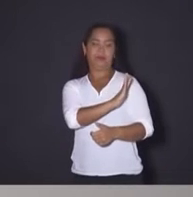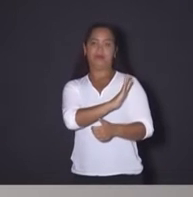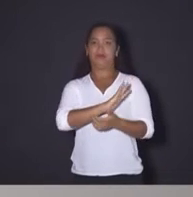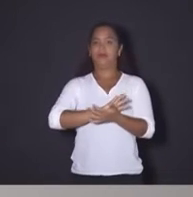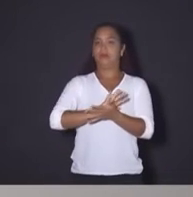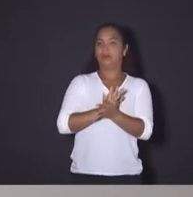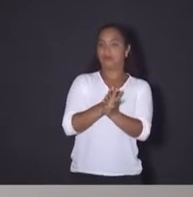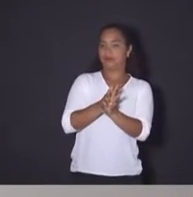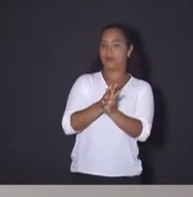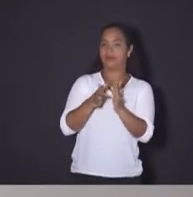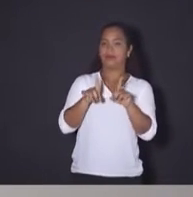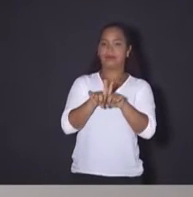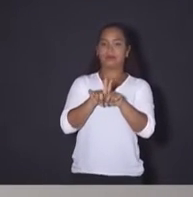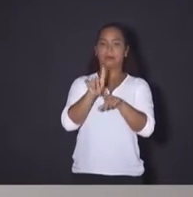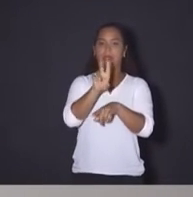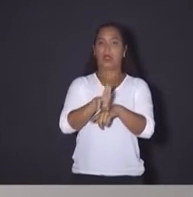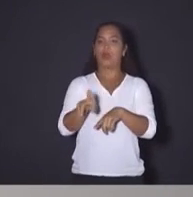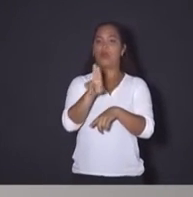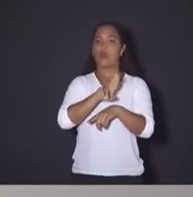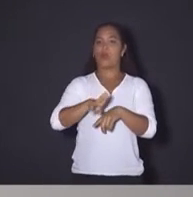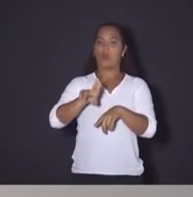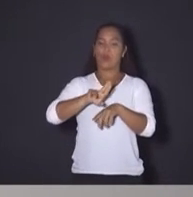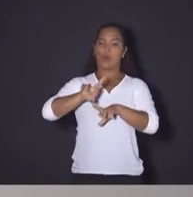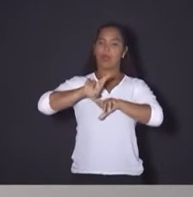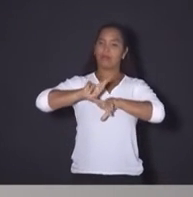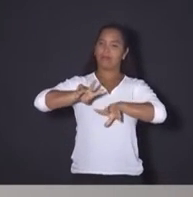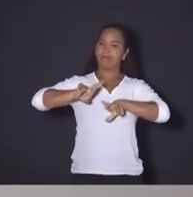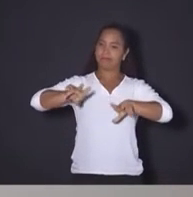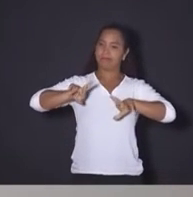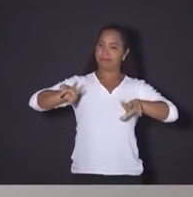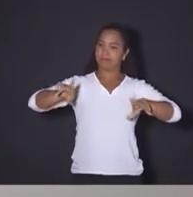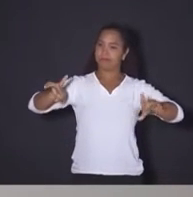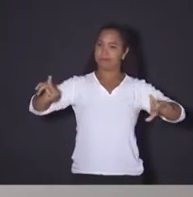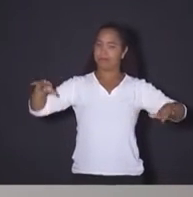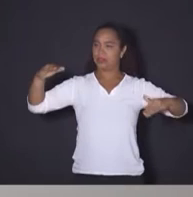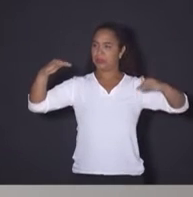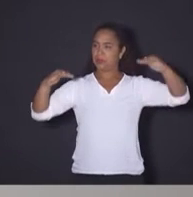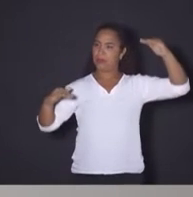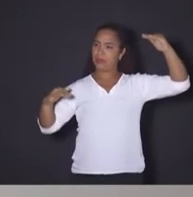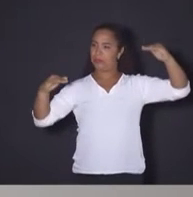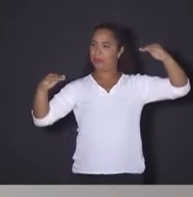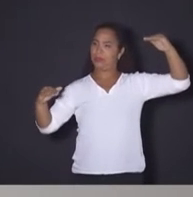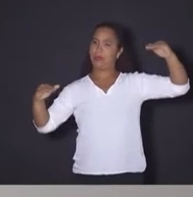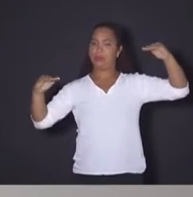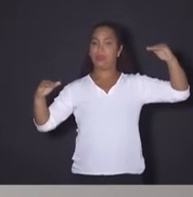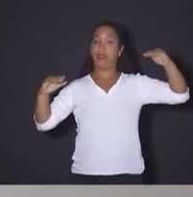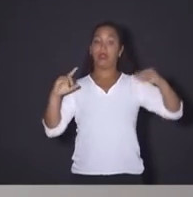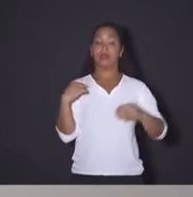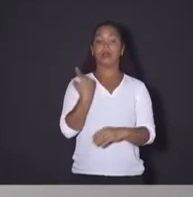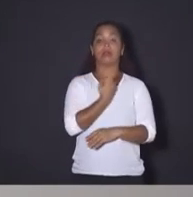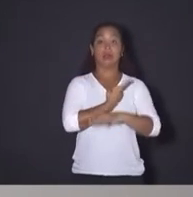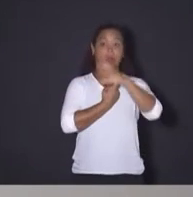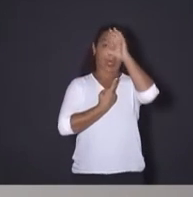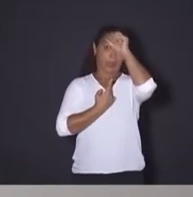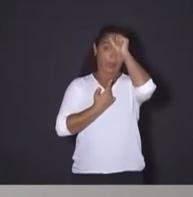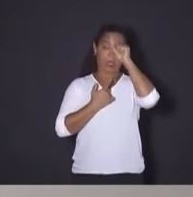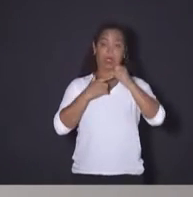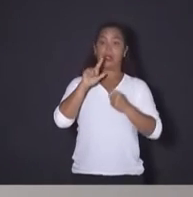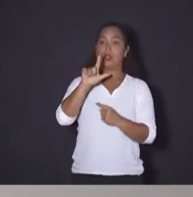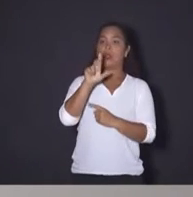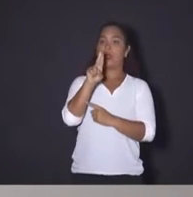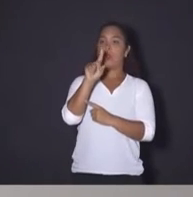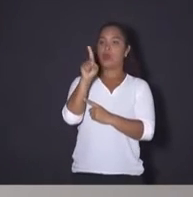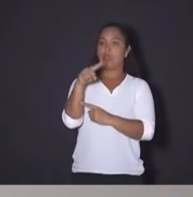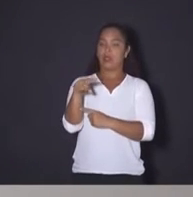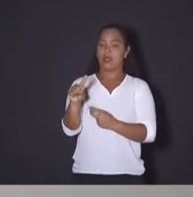no uso da diferença lamentavelmente para produzir desigualdade nós aprendemos com luiza com lélia